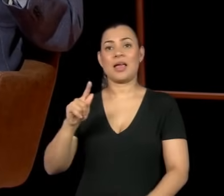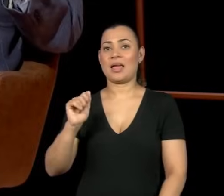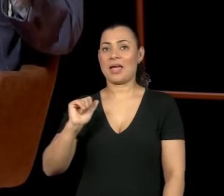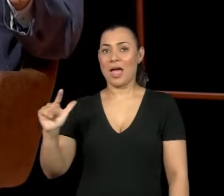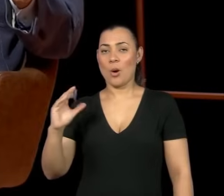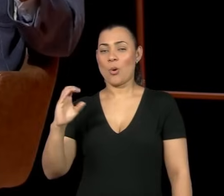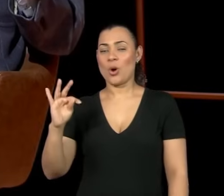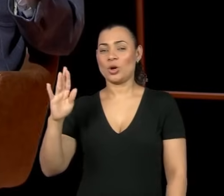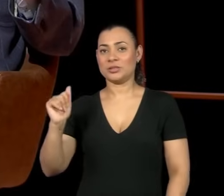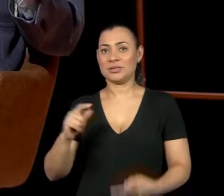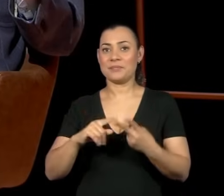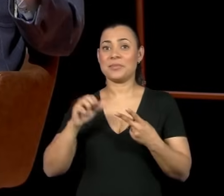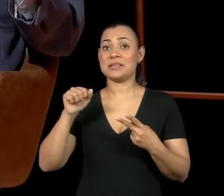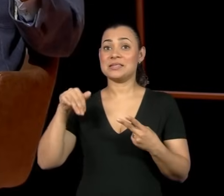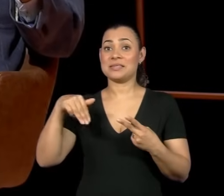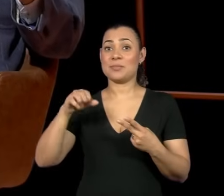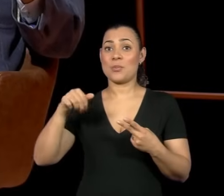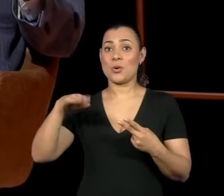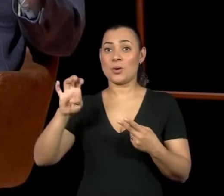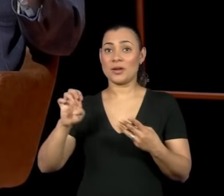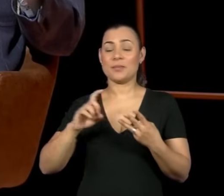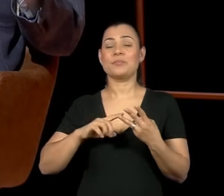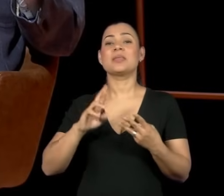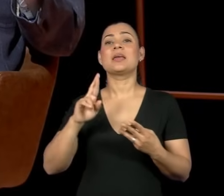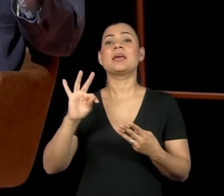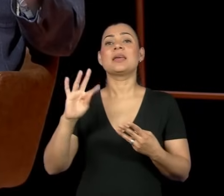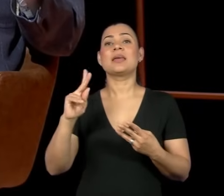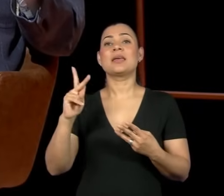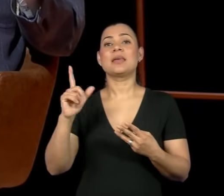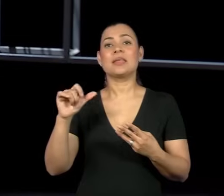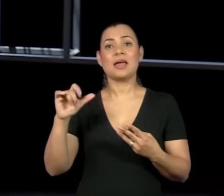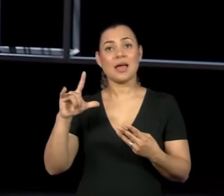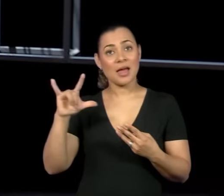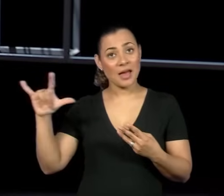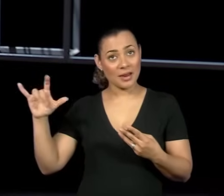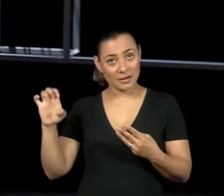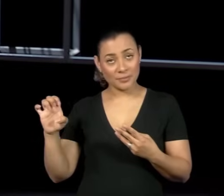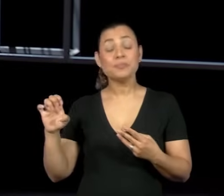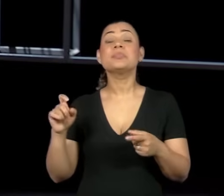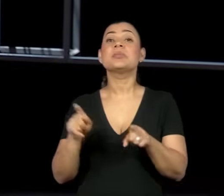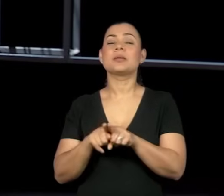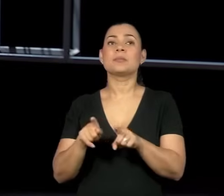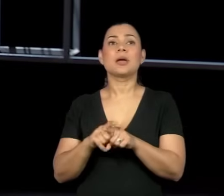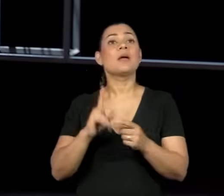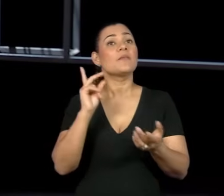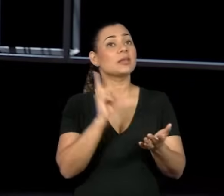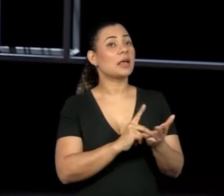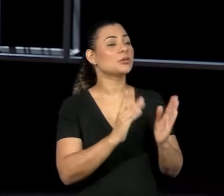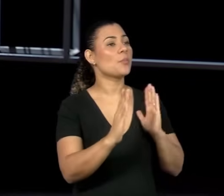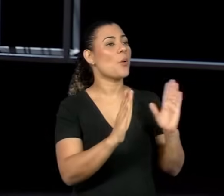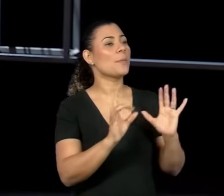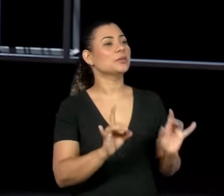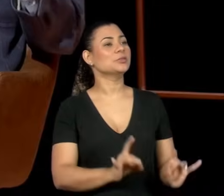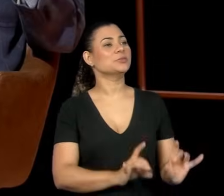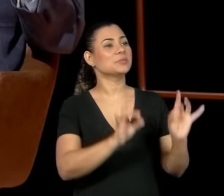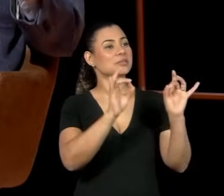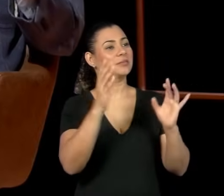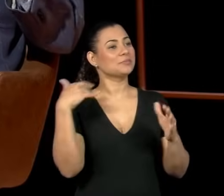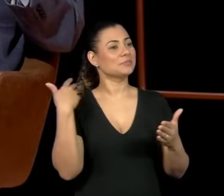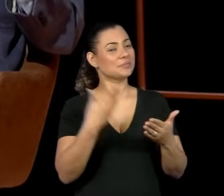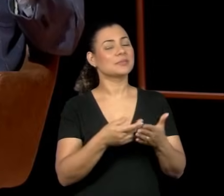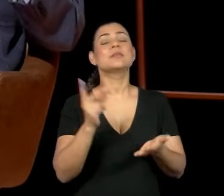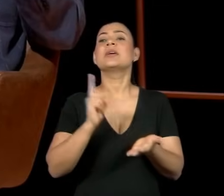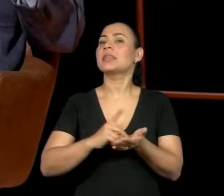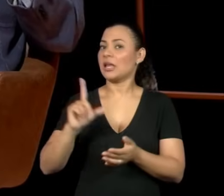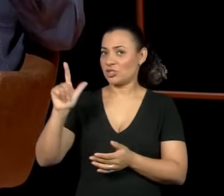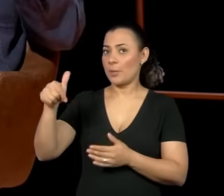Costa, Simone, Rita Lee. Foi a época do Falso Brilhante, né? Que é um momento histórico. Logo depois do Falso